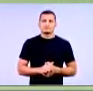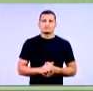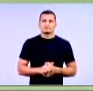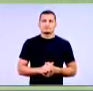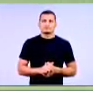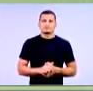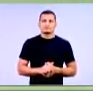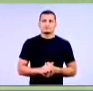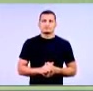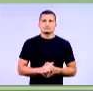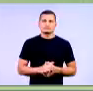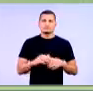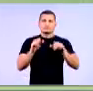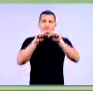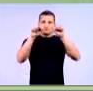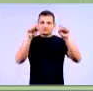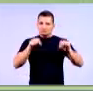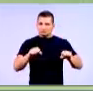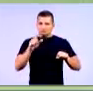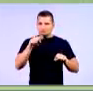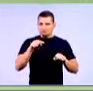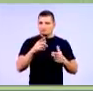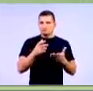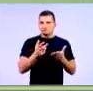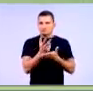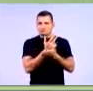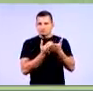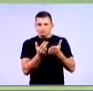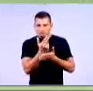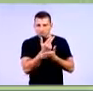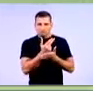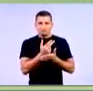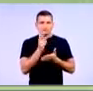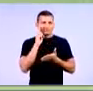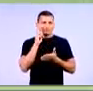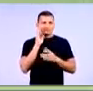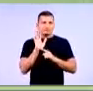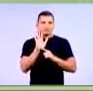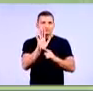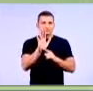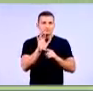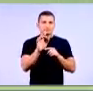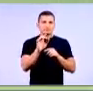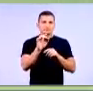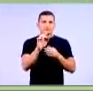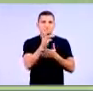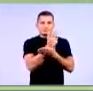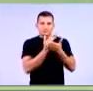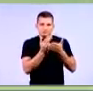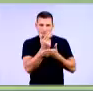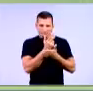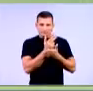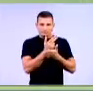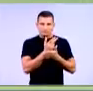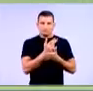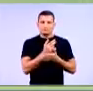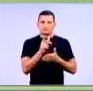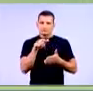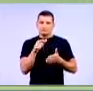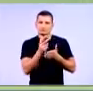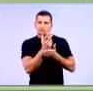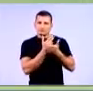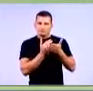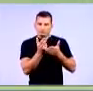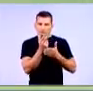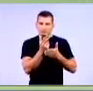ser modelado. Então, justamente aquela representação que nós vimos do sistema, ele vai abranger todos os casos de uso que são